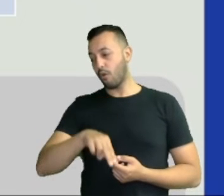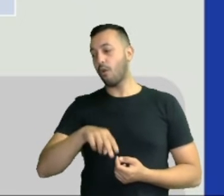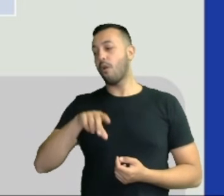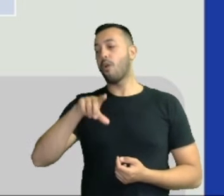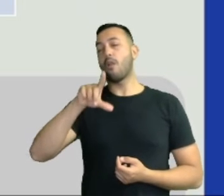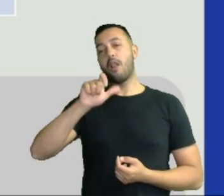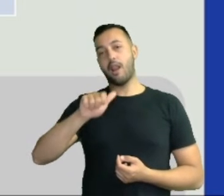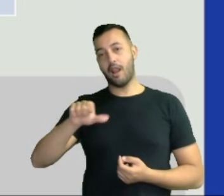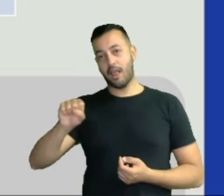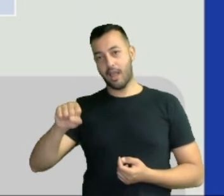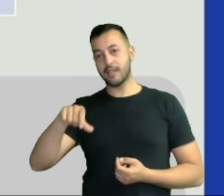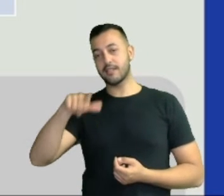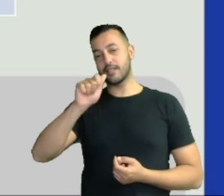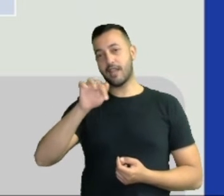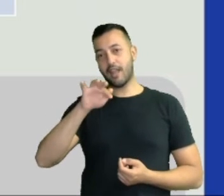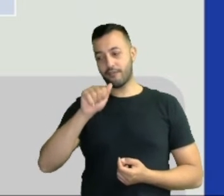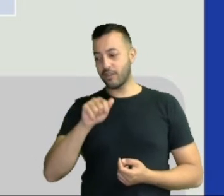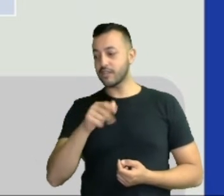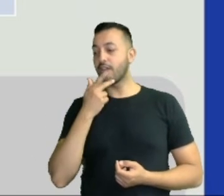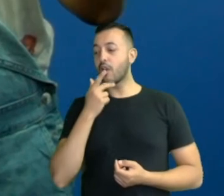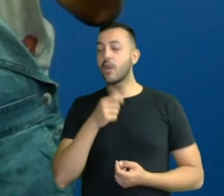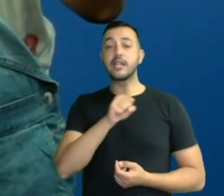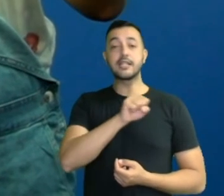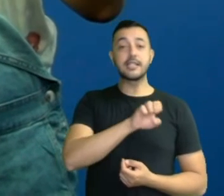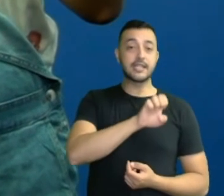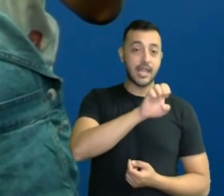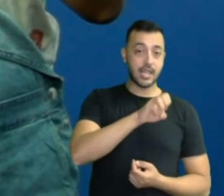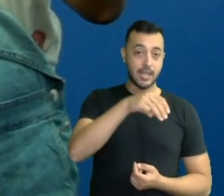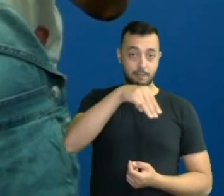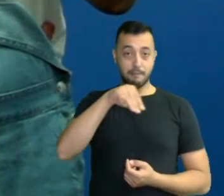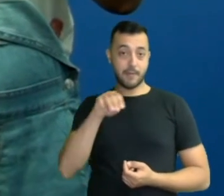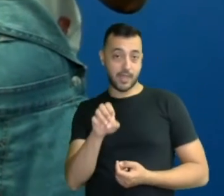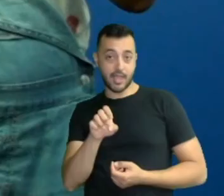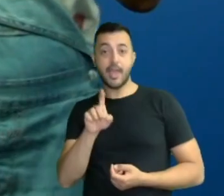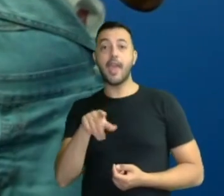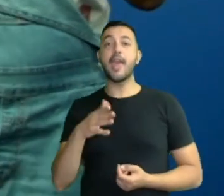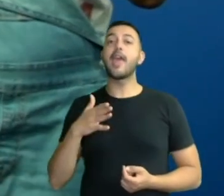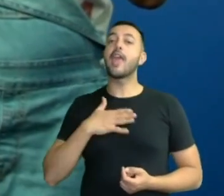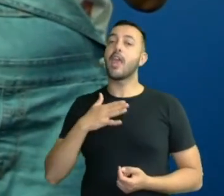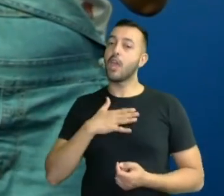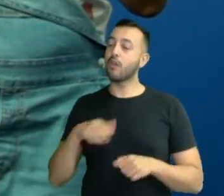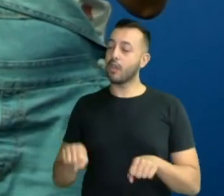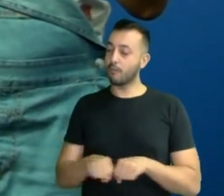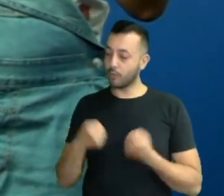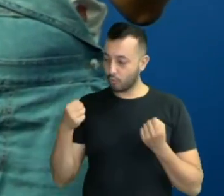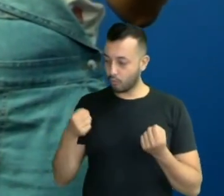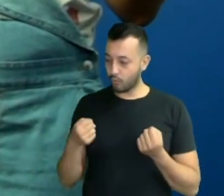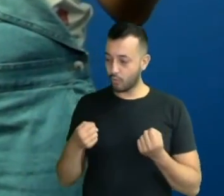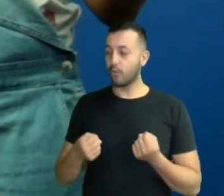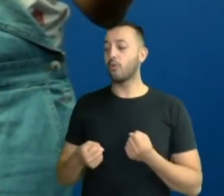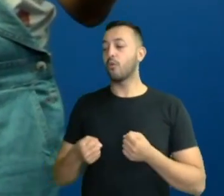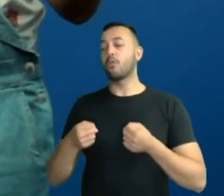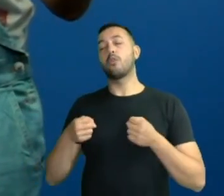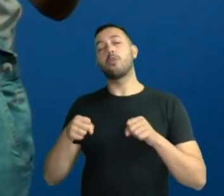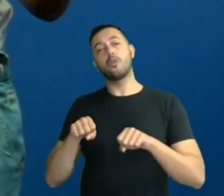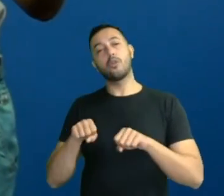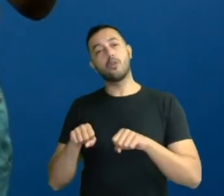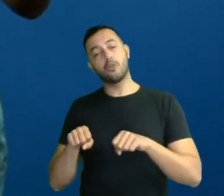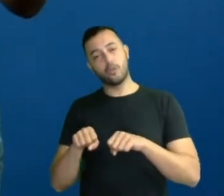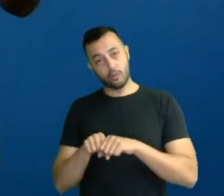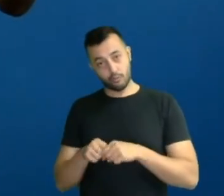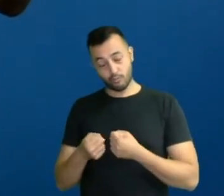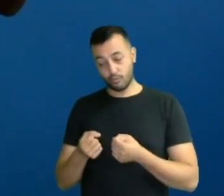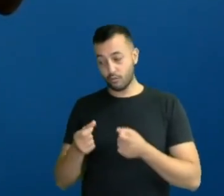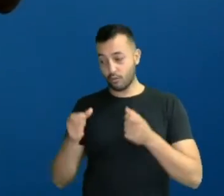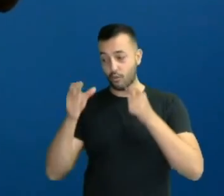se me sou eu. Fui eu que quebrei. Rompieron las gafas.